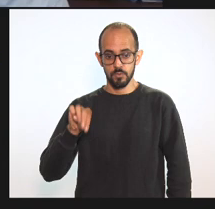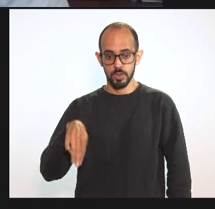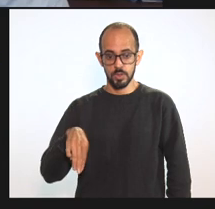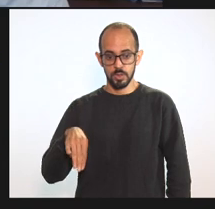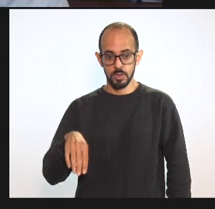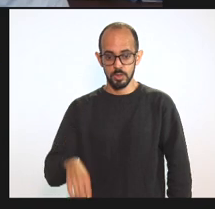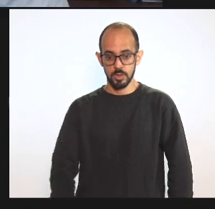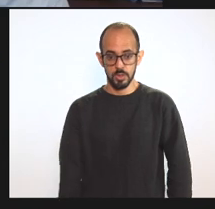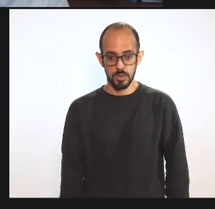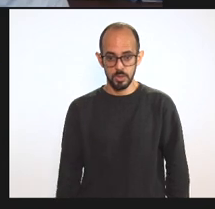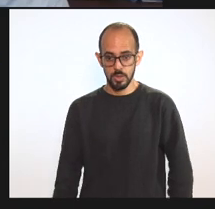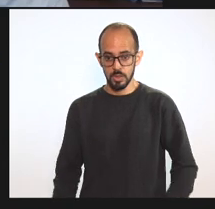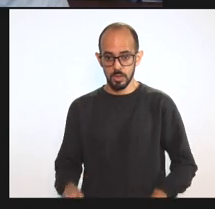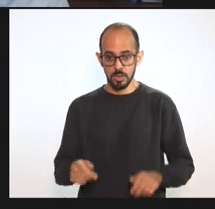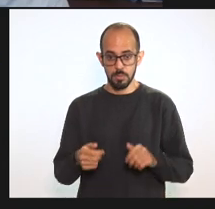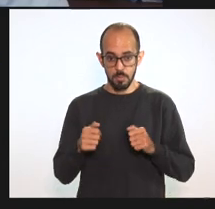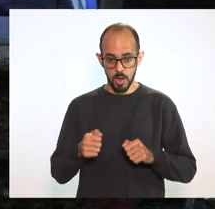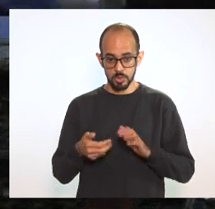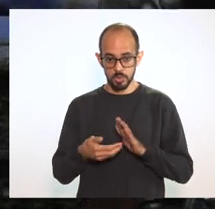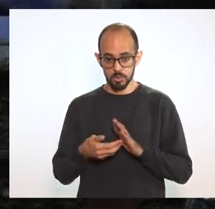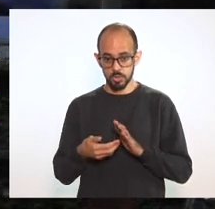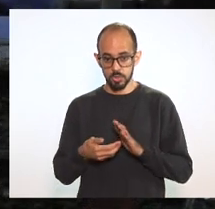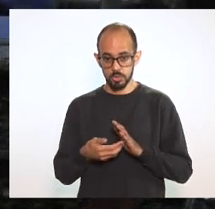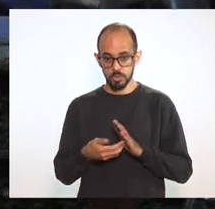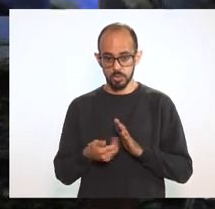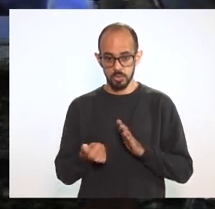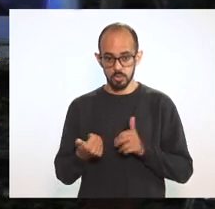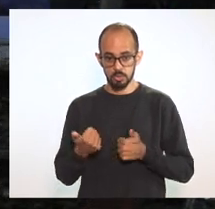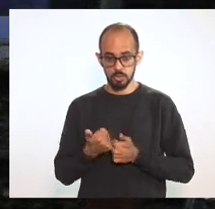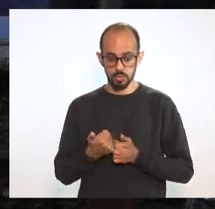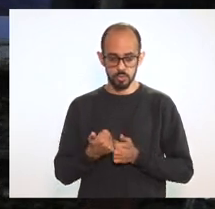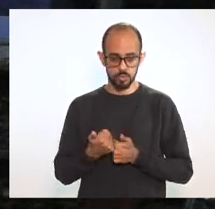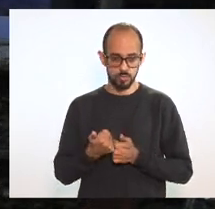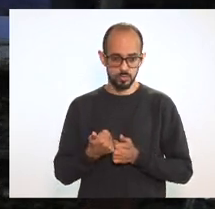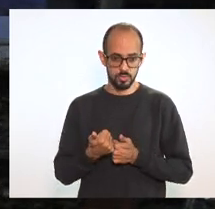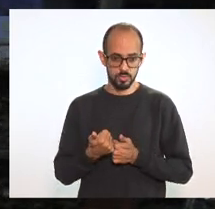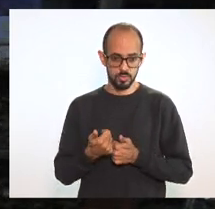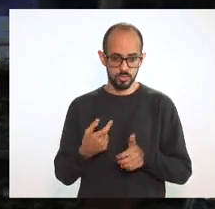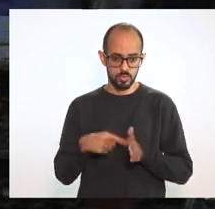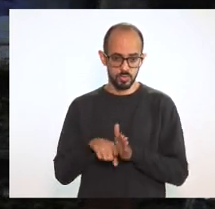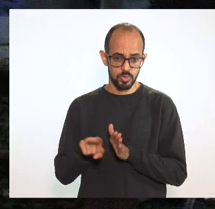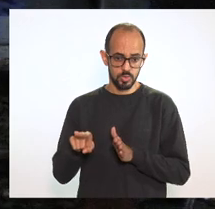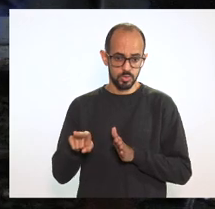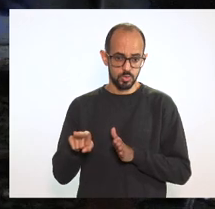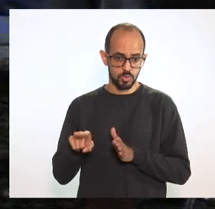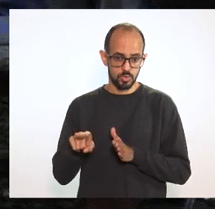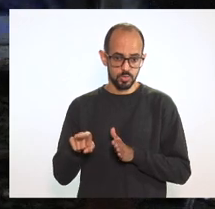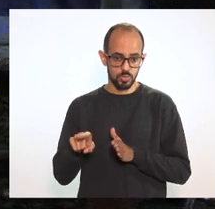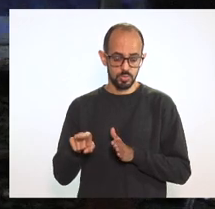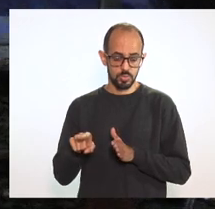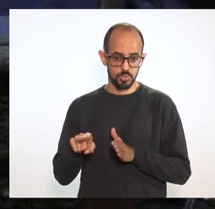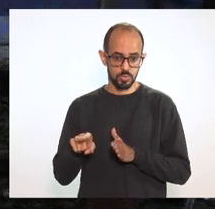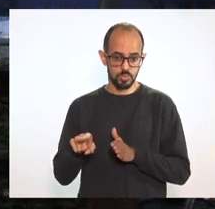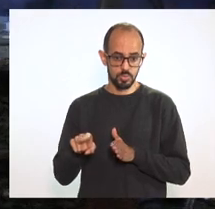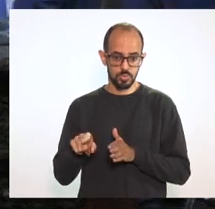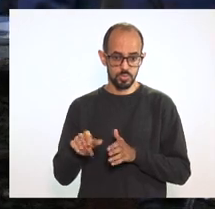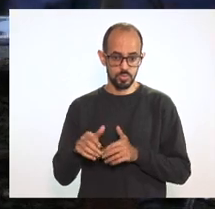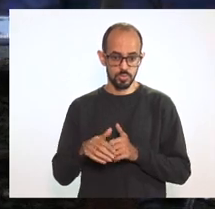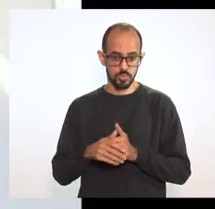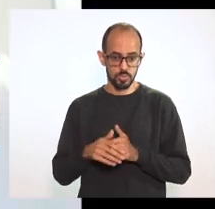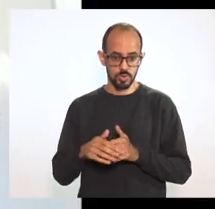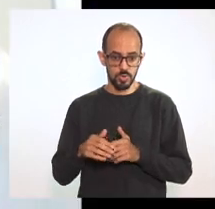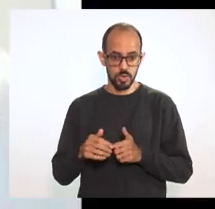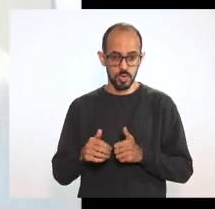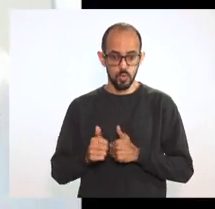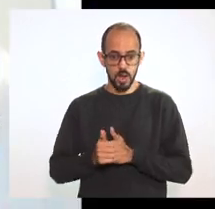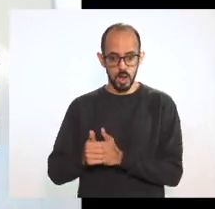Pode, é o substitutivo, pode. Deputado Flávio, Vossa Excelência poderá dar o parecer ao substitutivo. Acompanho o parecer dado